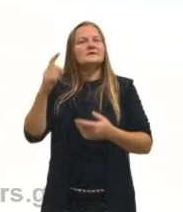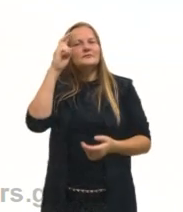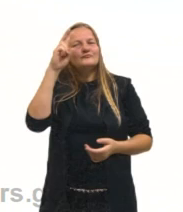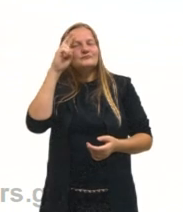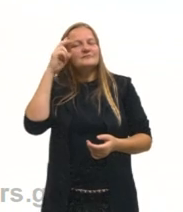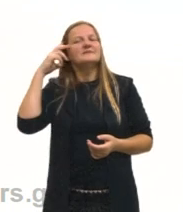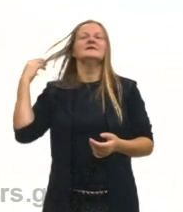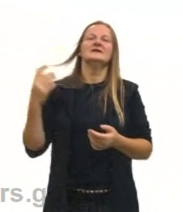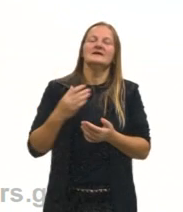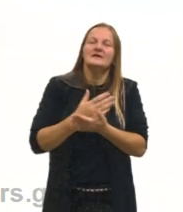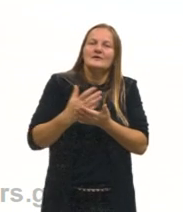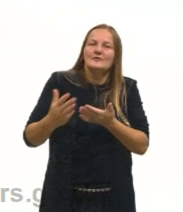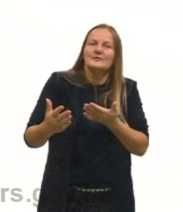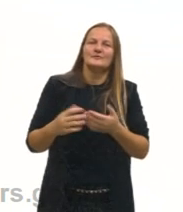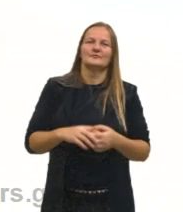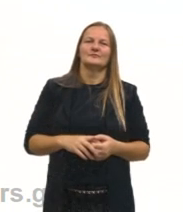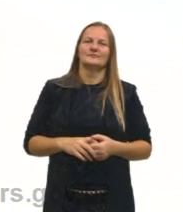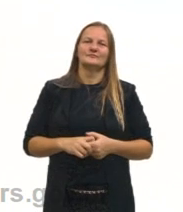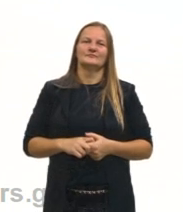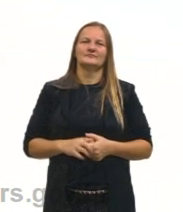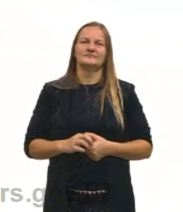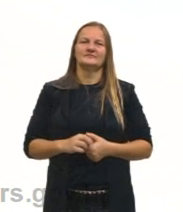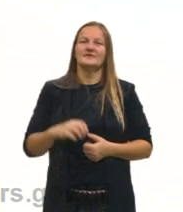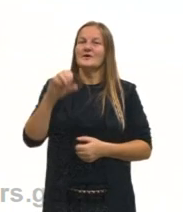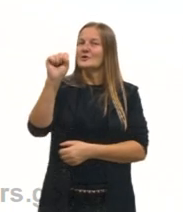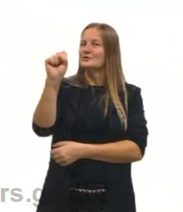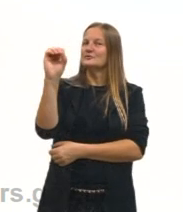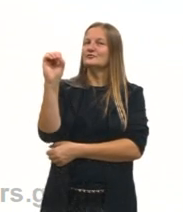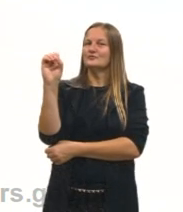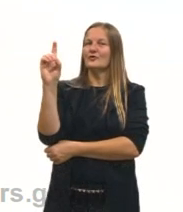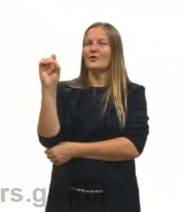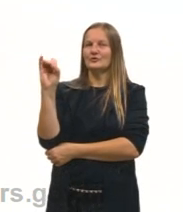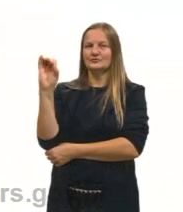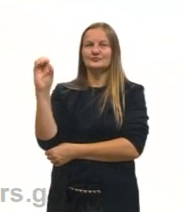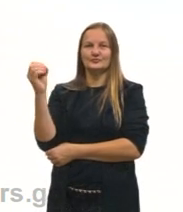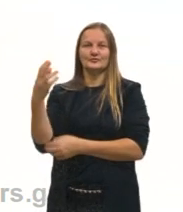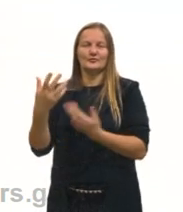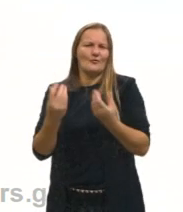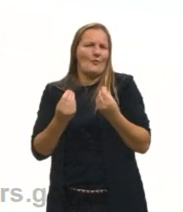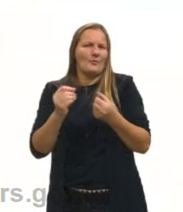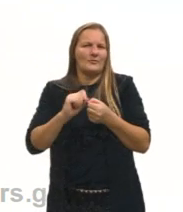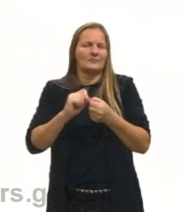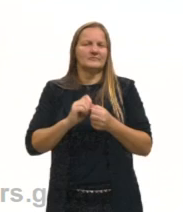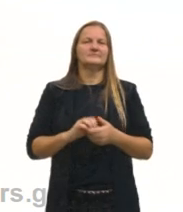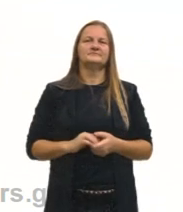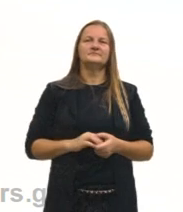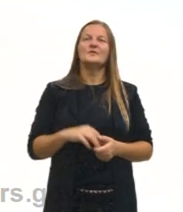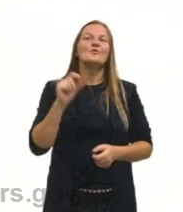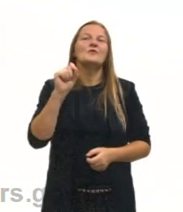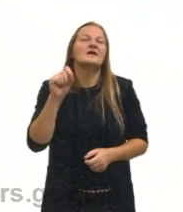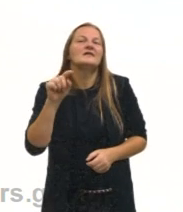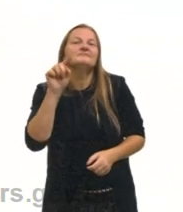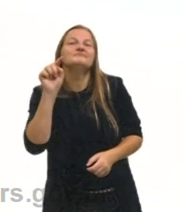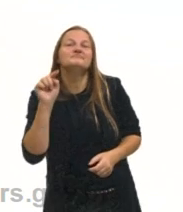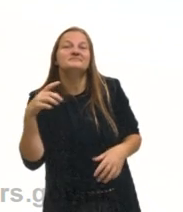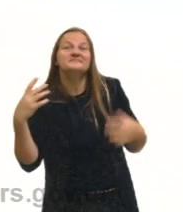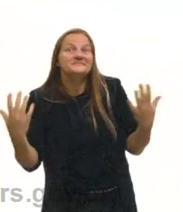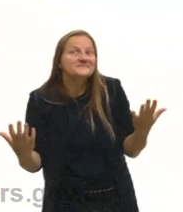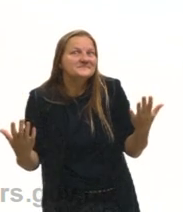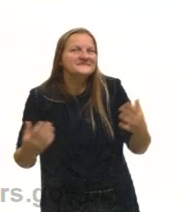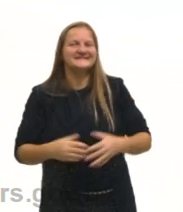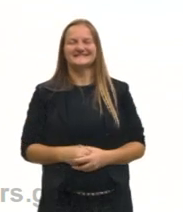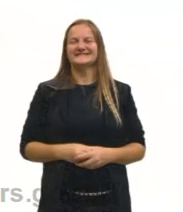lembrando lá que eu falei tipo três olhos só de sulfato de cálcio fosfato de cálcio hidratado o que seria isso